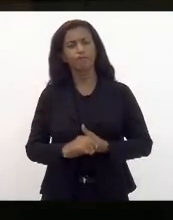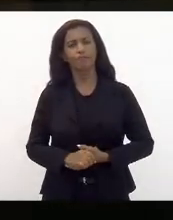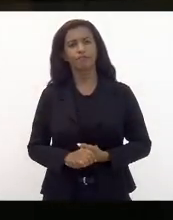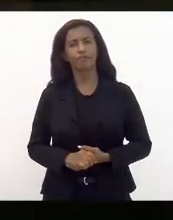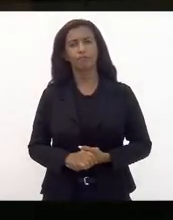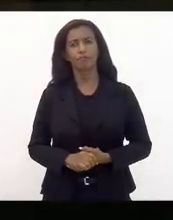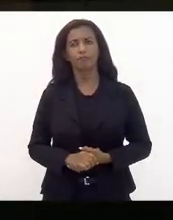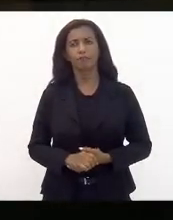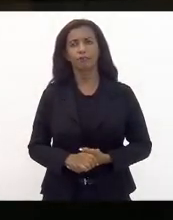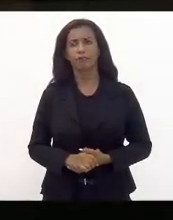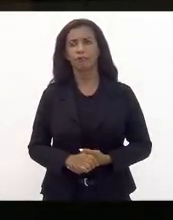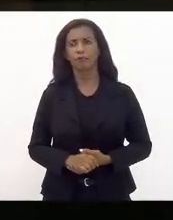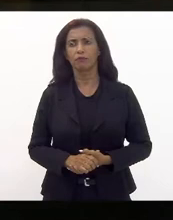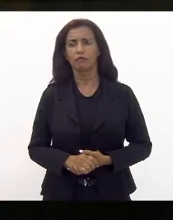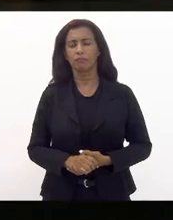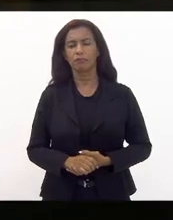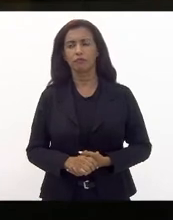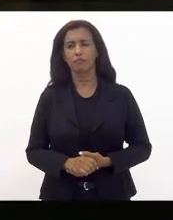1D